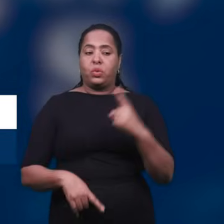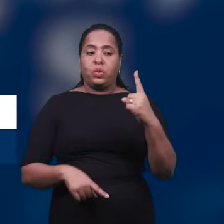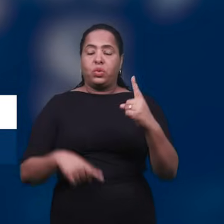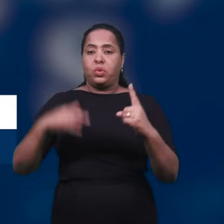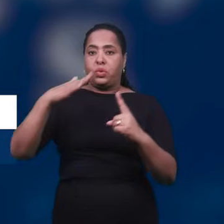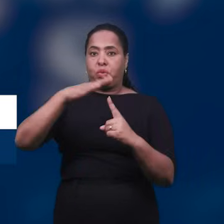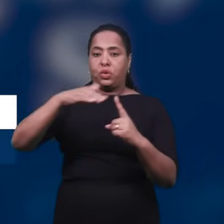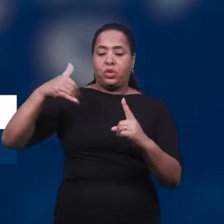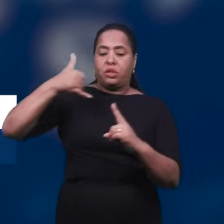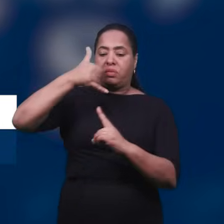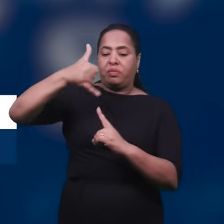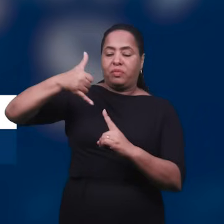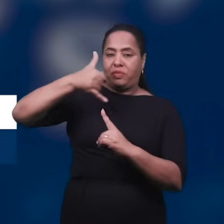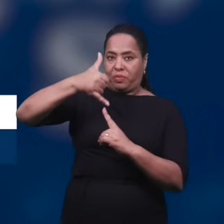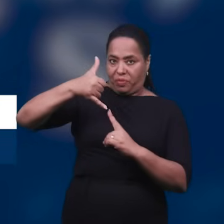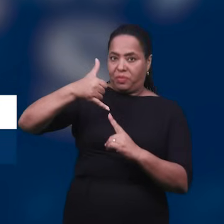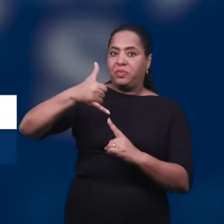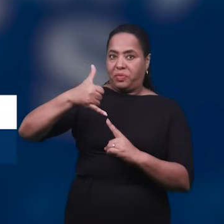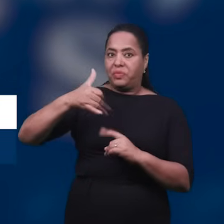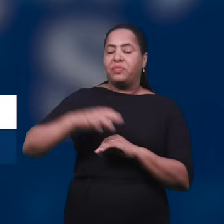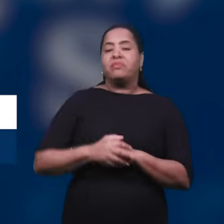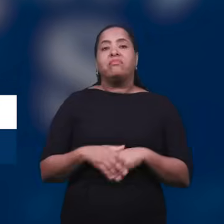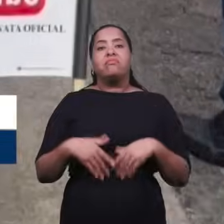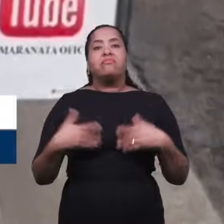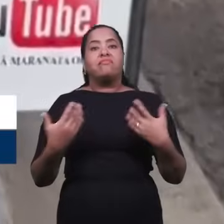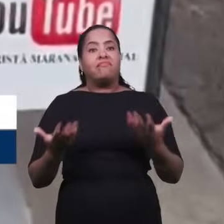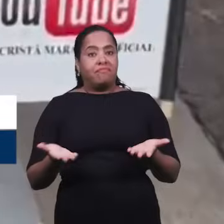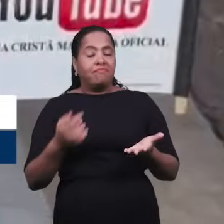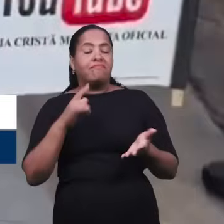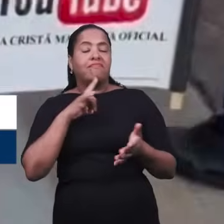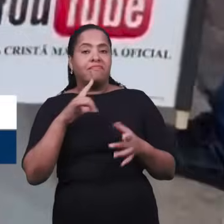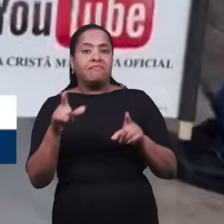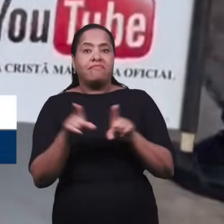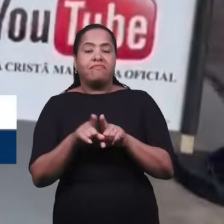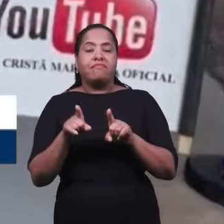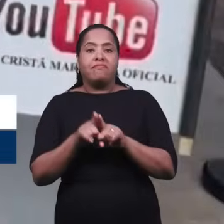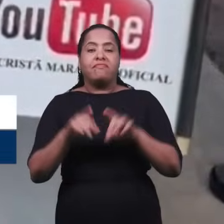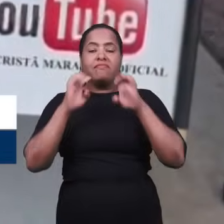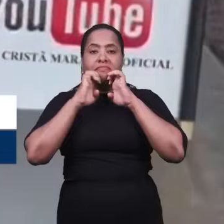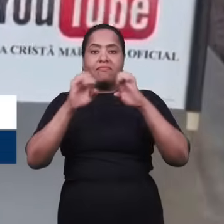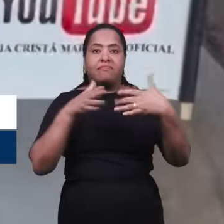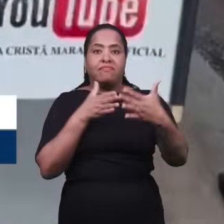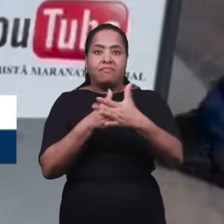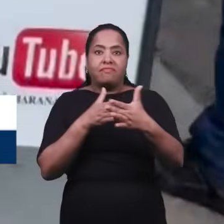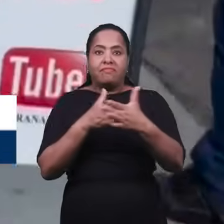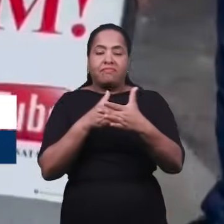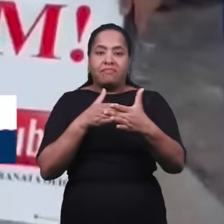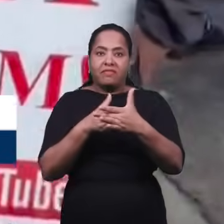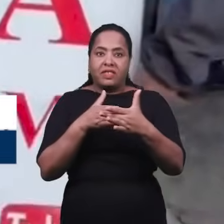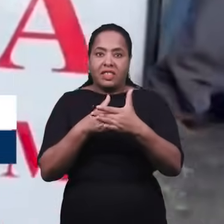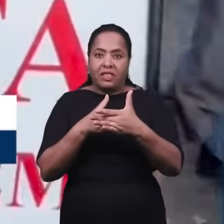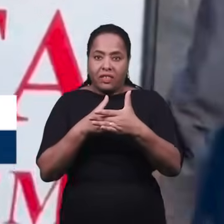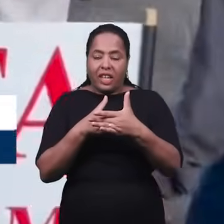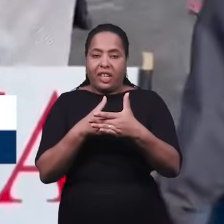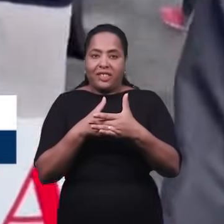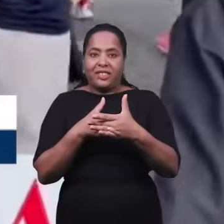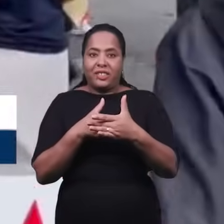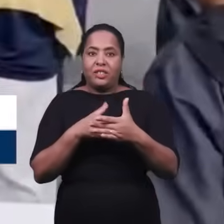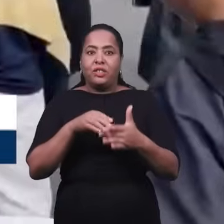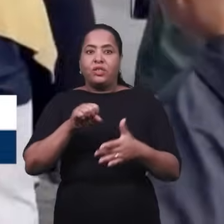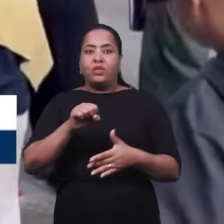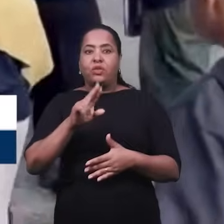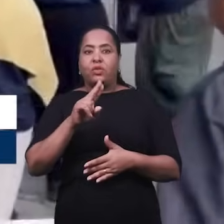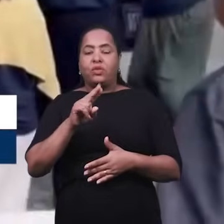ungido ao Ministério da Palavra. Glória a Deus! Por fim, tivemos o Evangelho Sem Fronteiras na ICM Jardim